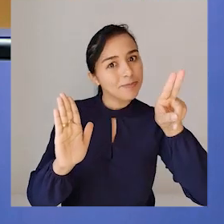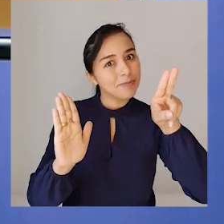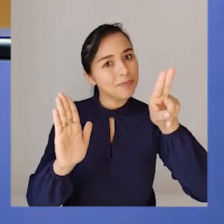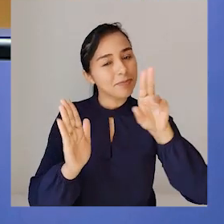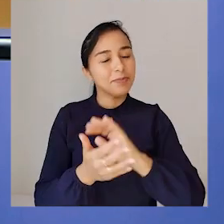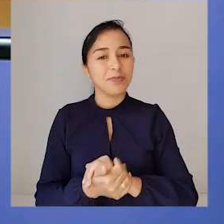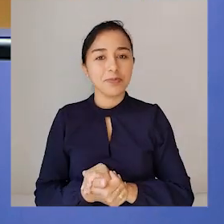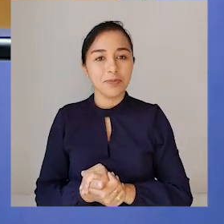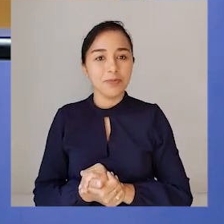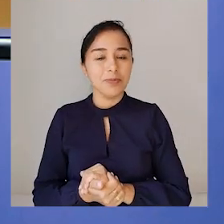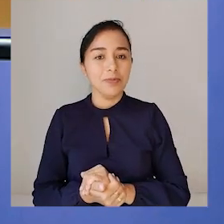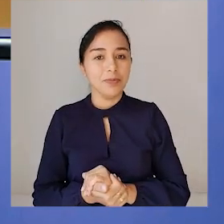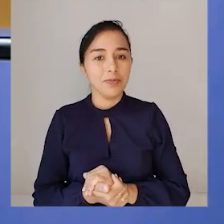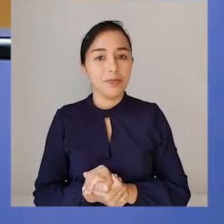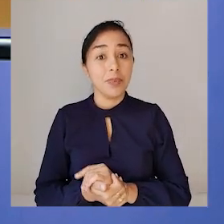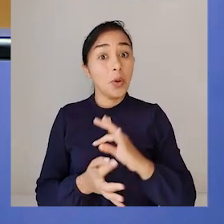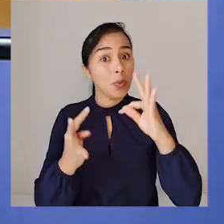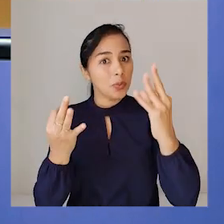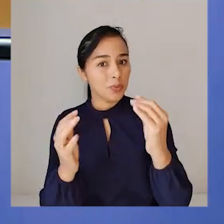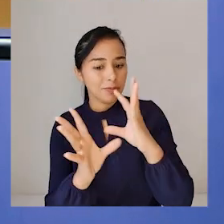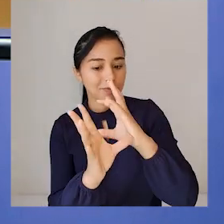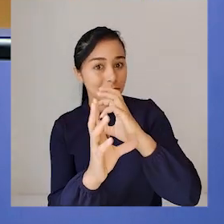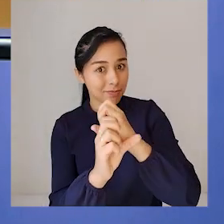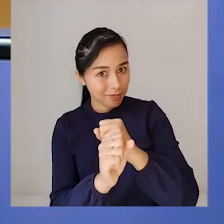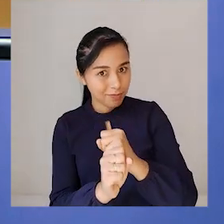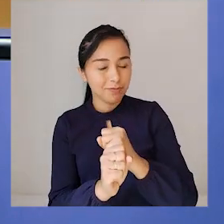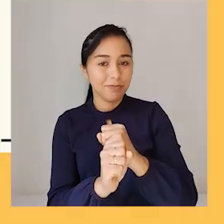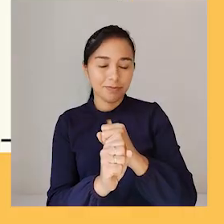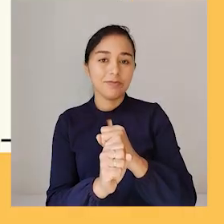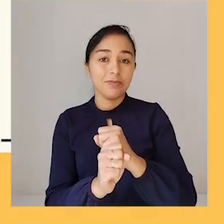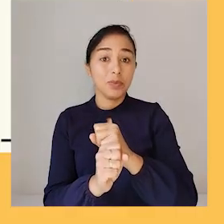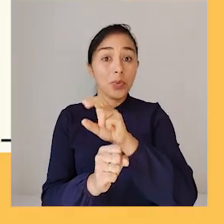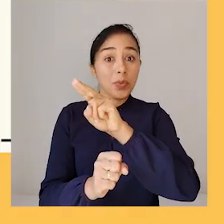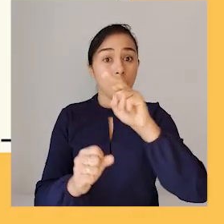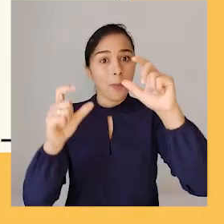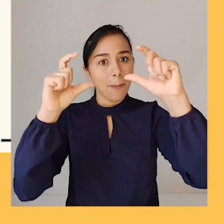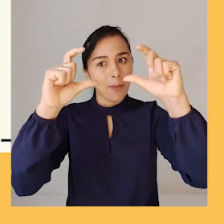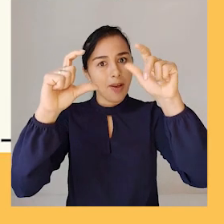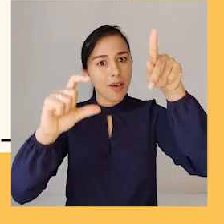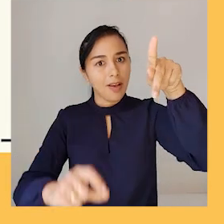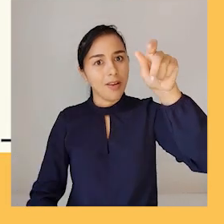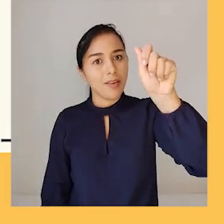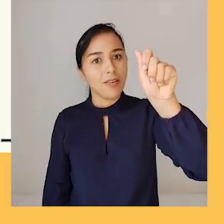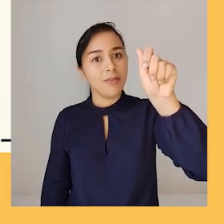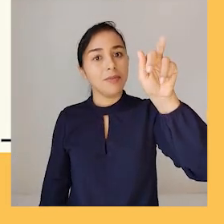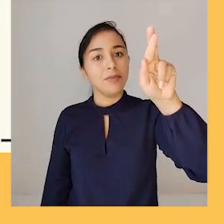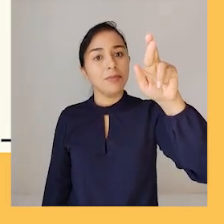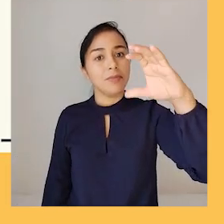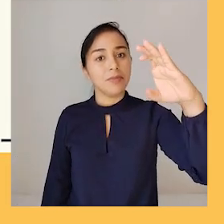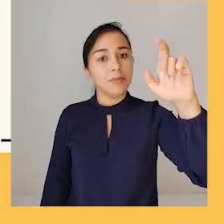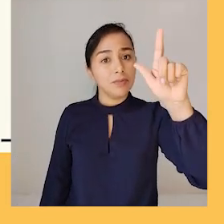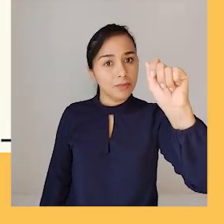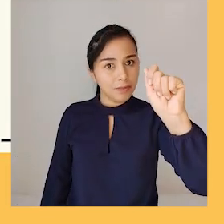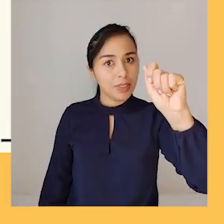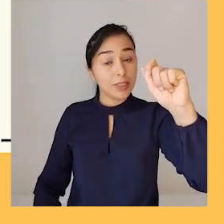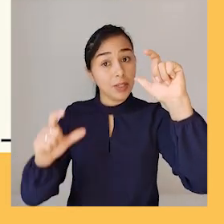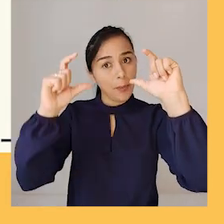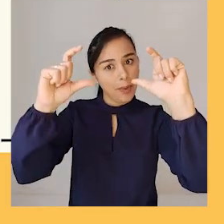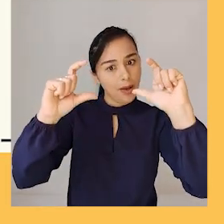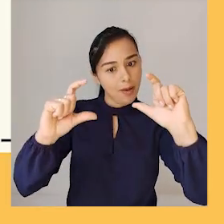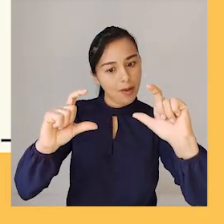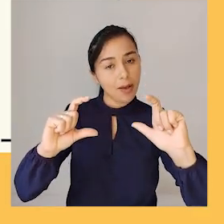receber um nome. Então, tudo que está sendo somado, nós vamos chamar de parcela. Logo, nós temos aqui